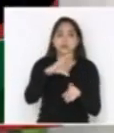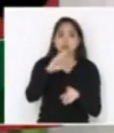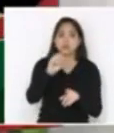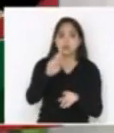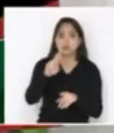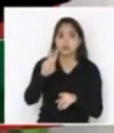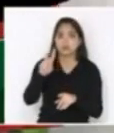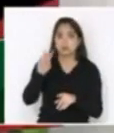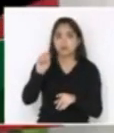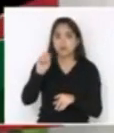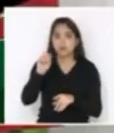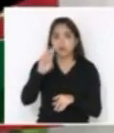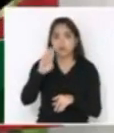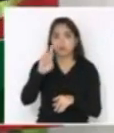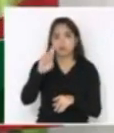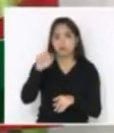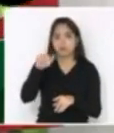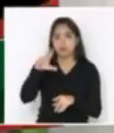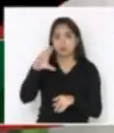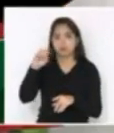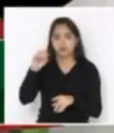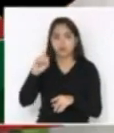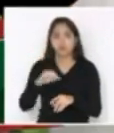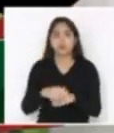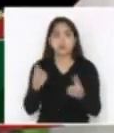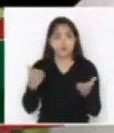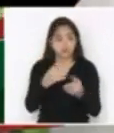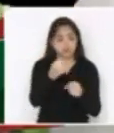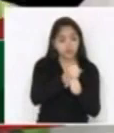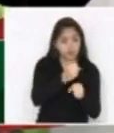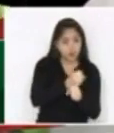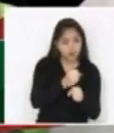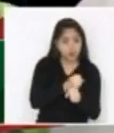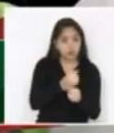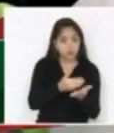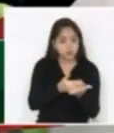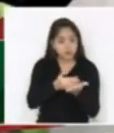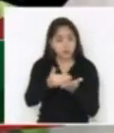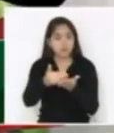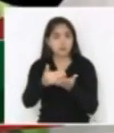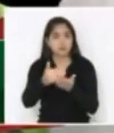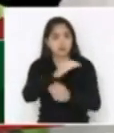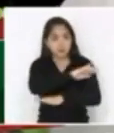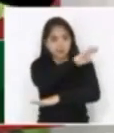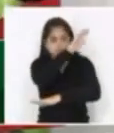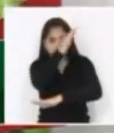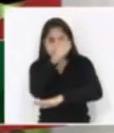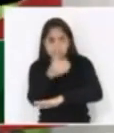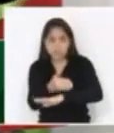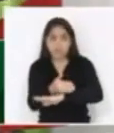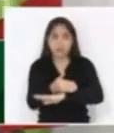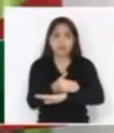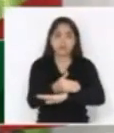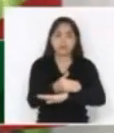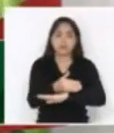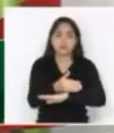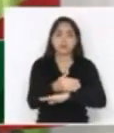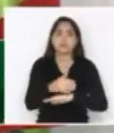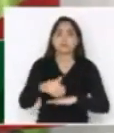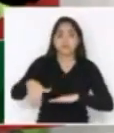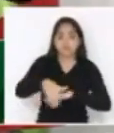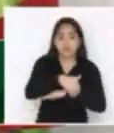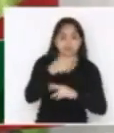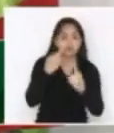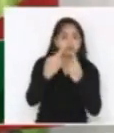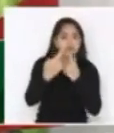conjunta dos parlamentares. Hoje a obra está saindo, a Serra do Corvo Branco, estrada Serra Mar, né?